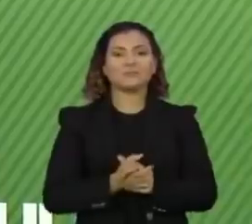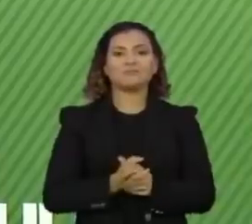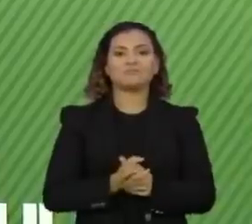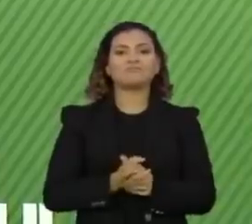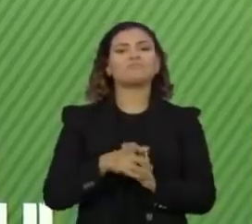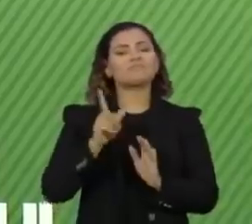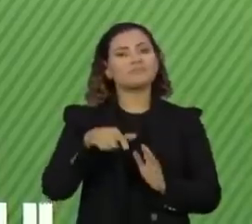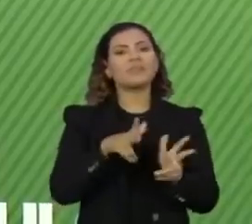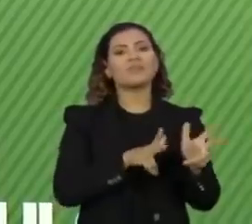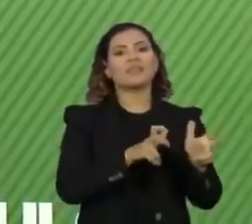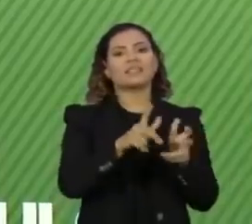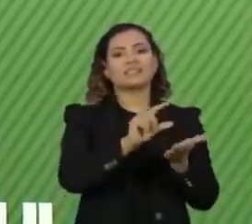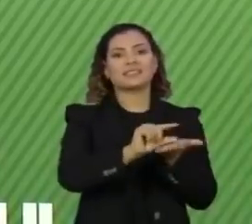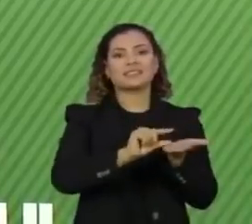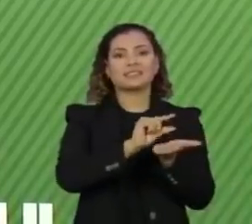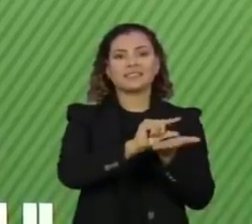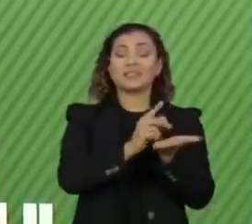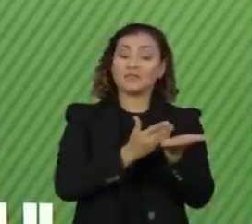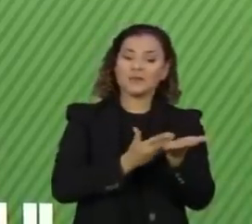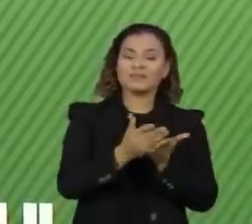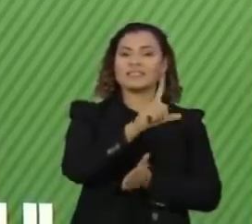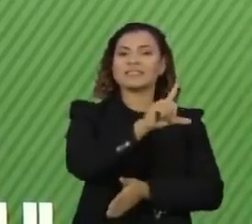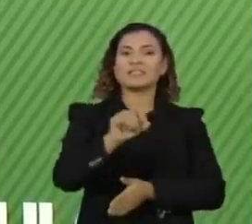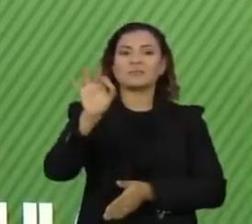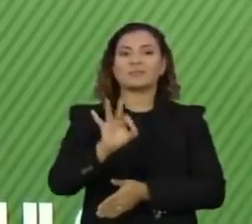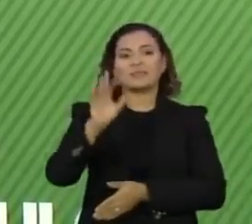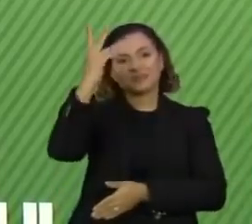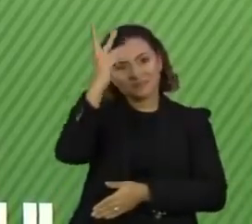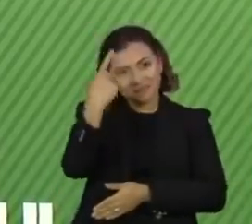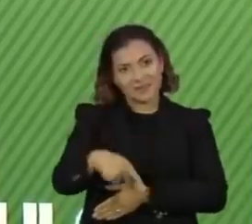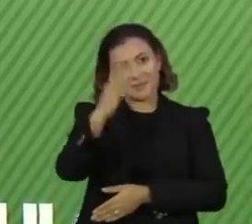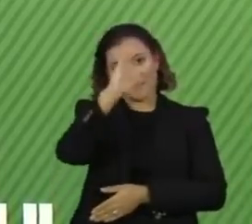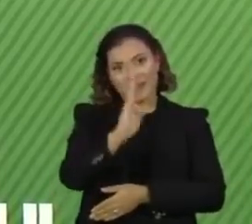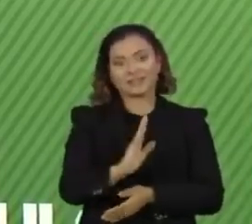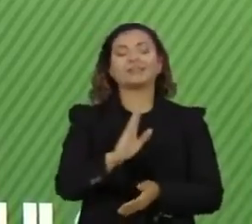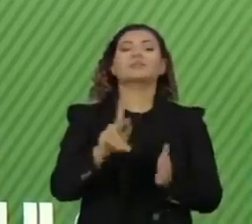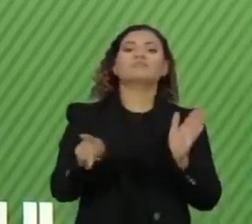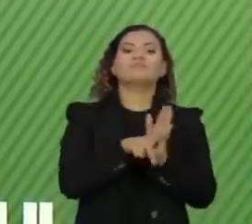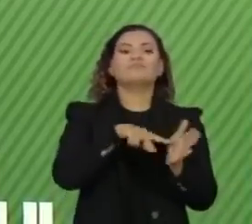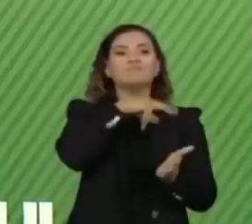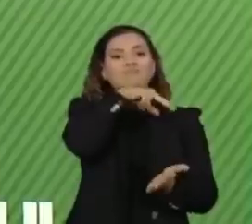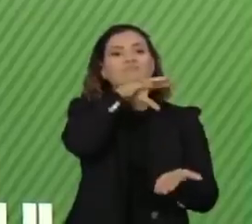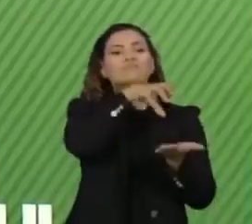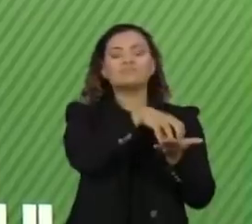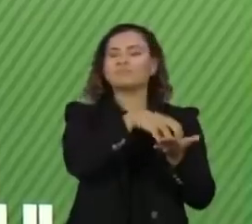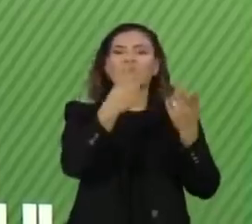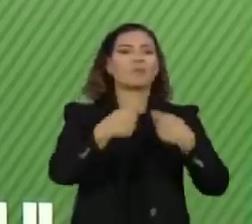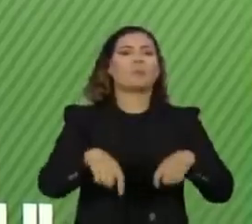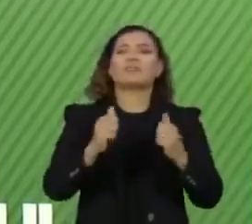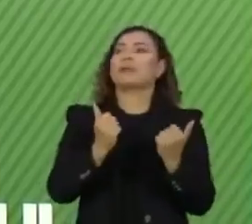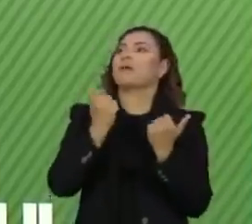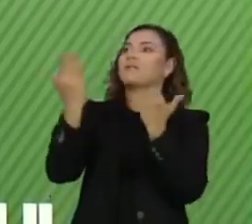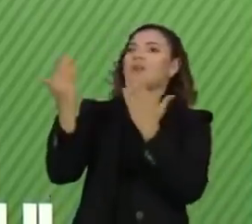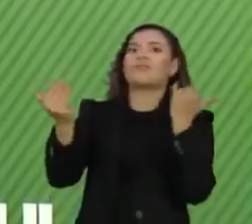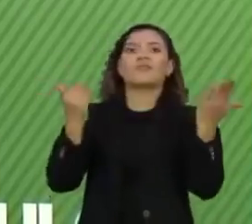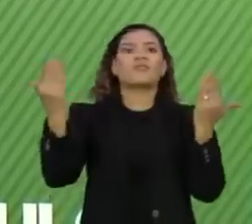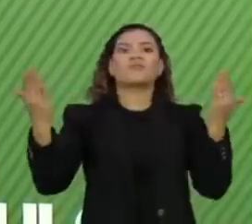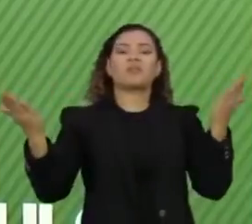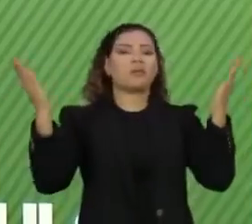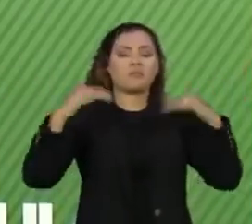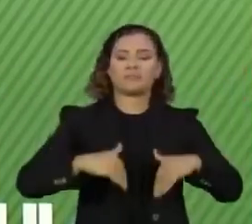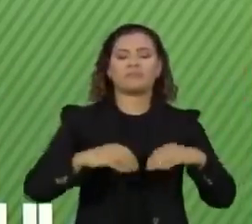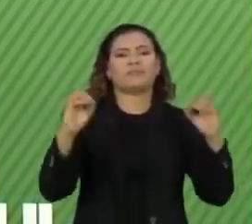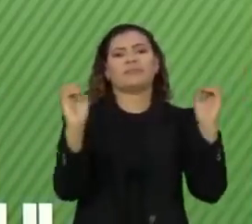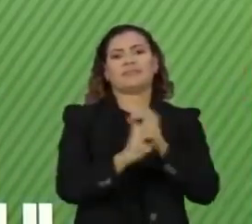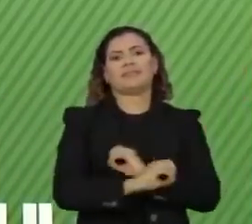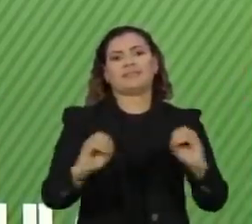vacina, repito, que será produzida integralmente aqui no Instituto Butantan, sem necessidade de importação de